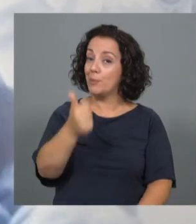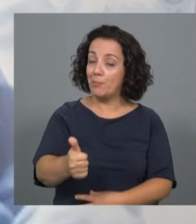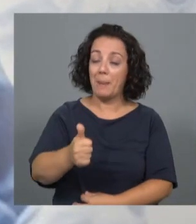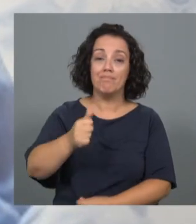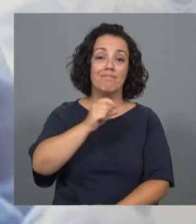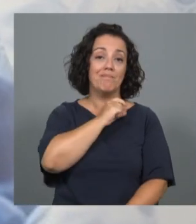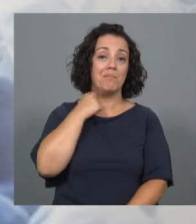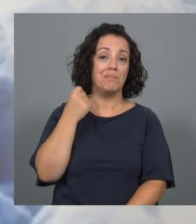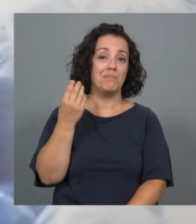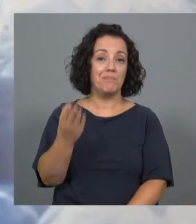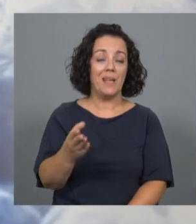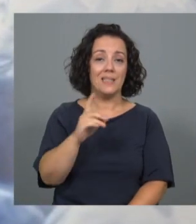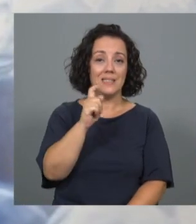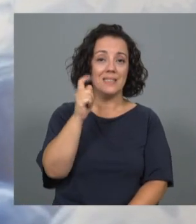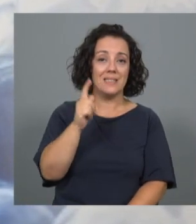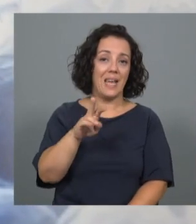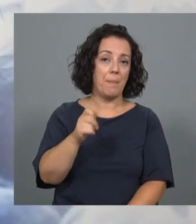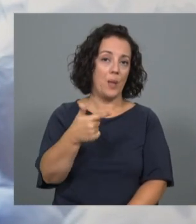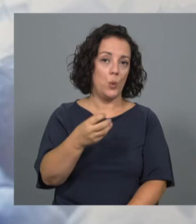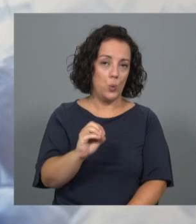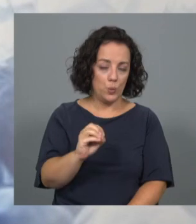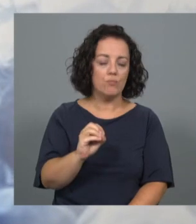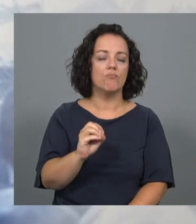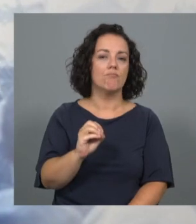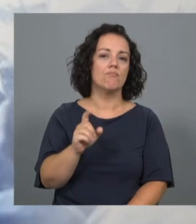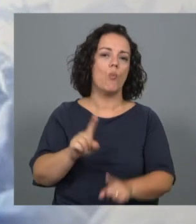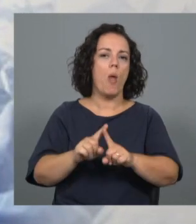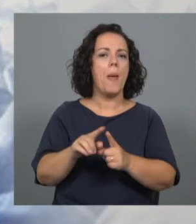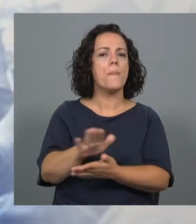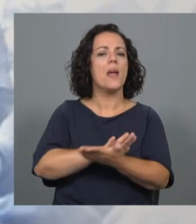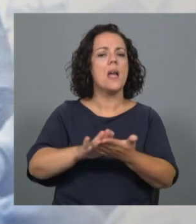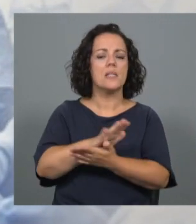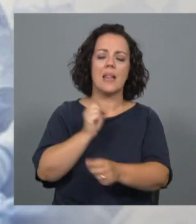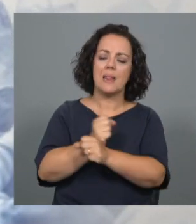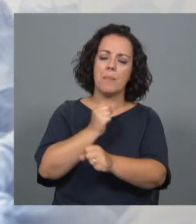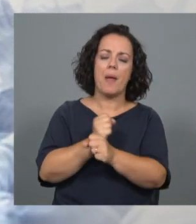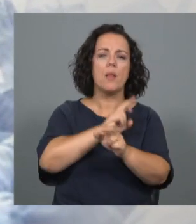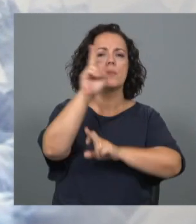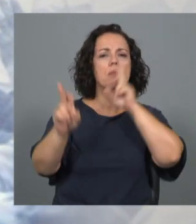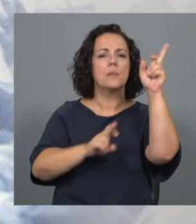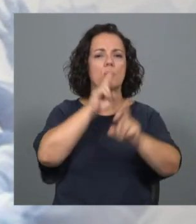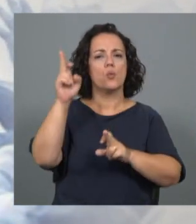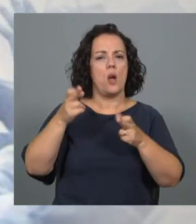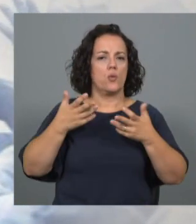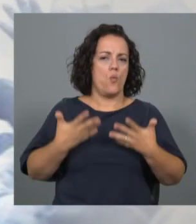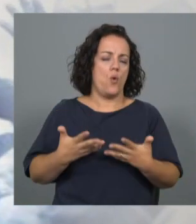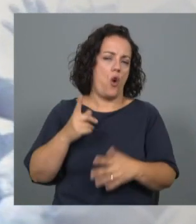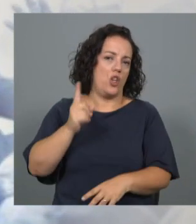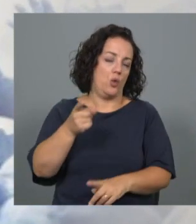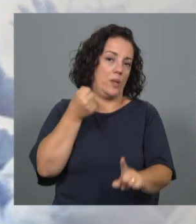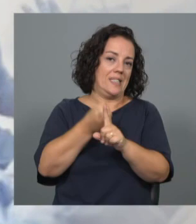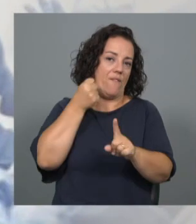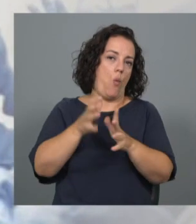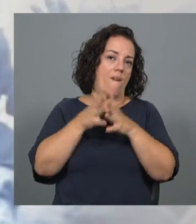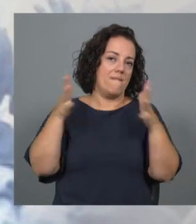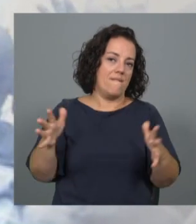linhas base do que é a presença e o trabalho missionário hoje em dia, esse desafio que toca a todos na